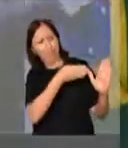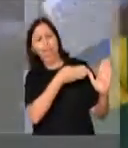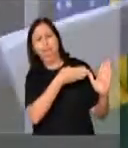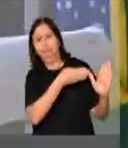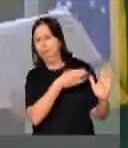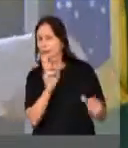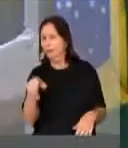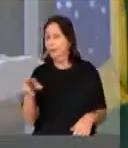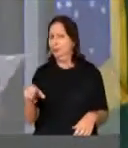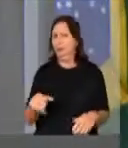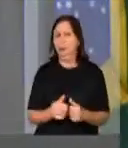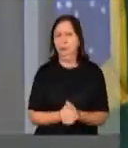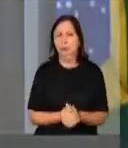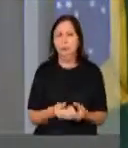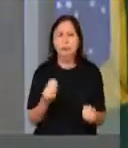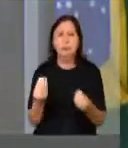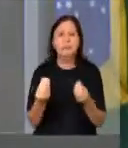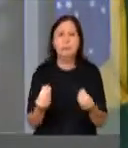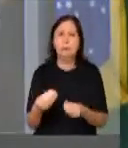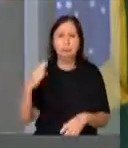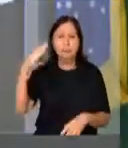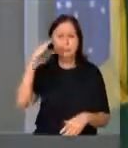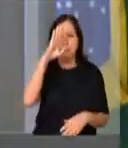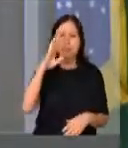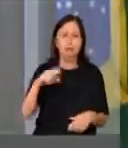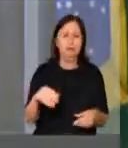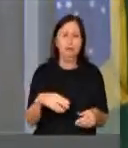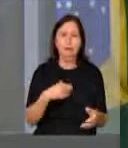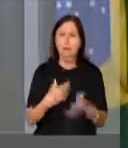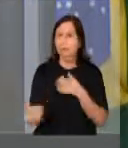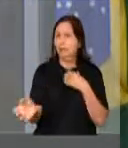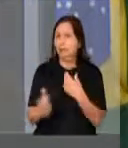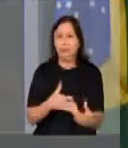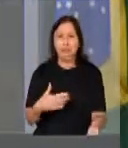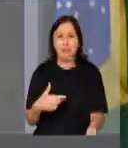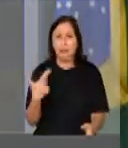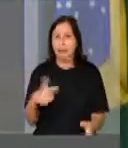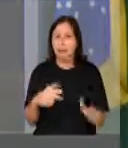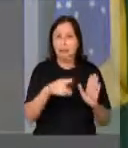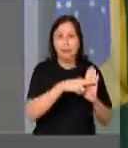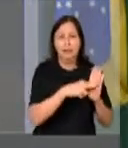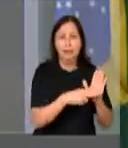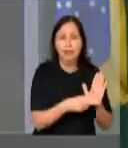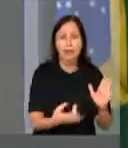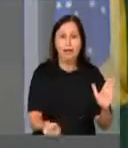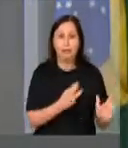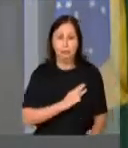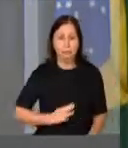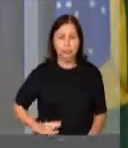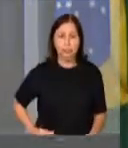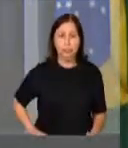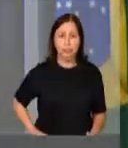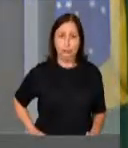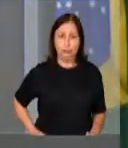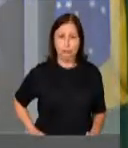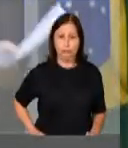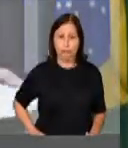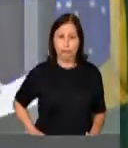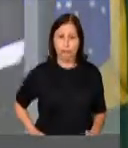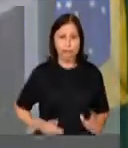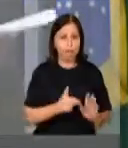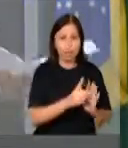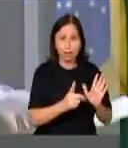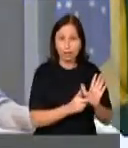o seu próprio governo do jeito que quer. O decreto não se aplica a ministro. Como é que eu faço um decreto que se aplica